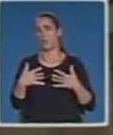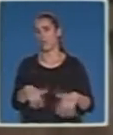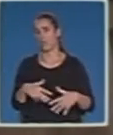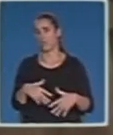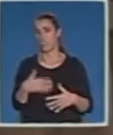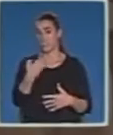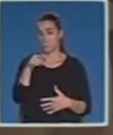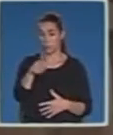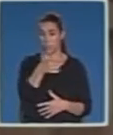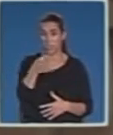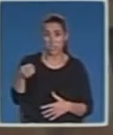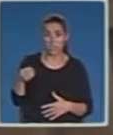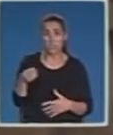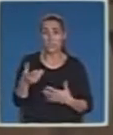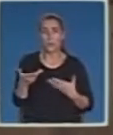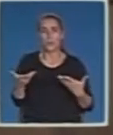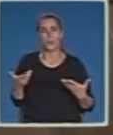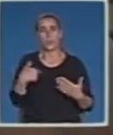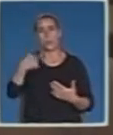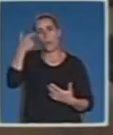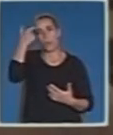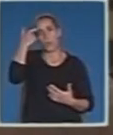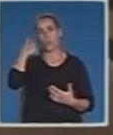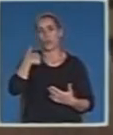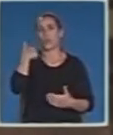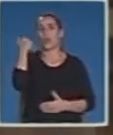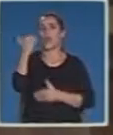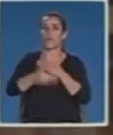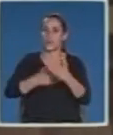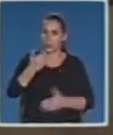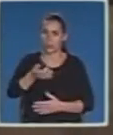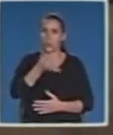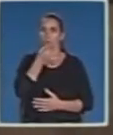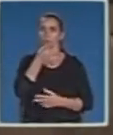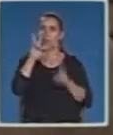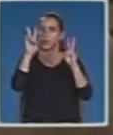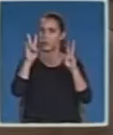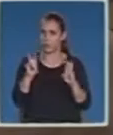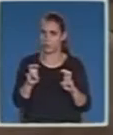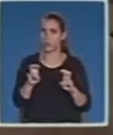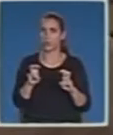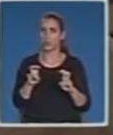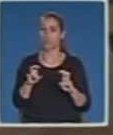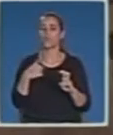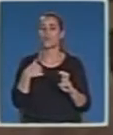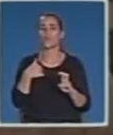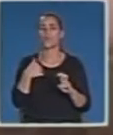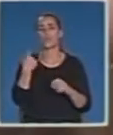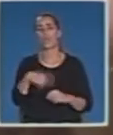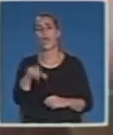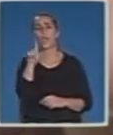com 7.500. Eu penso que nós devíamos avançar, e quero discutir o assunto, a ver se é uma boa opção, de nós termos em